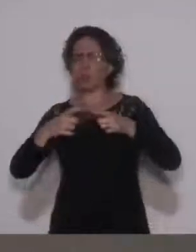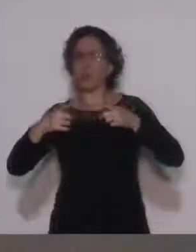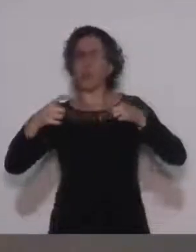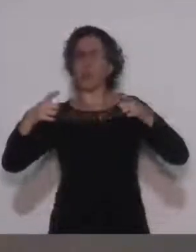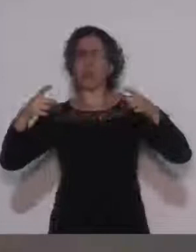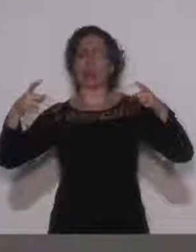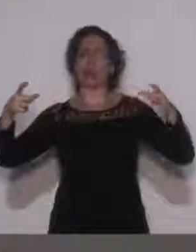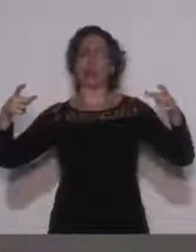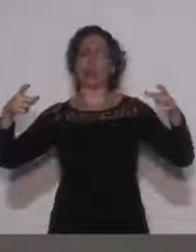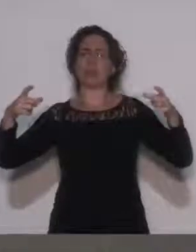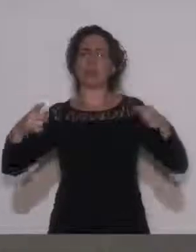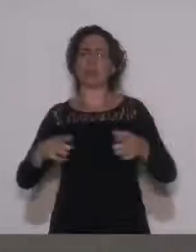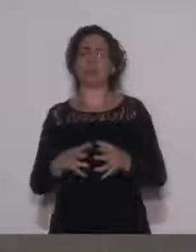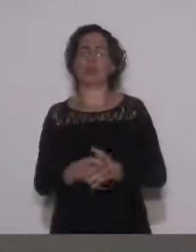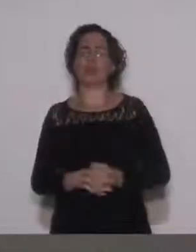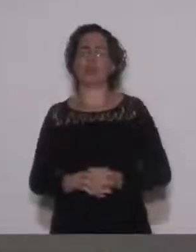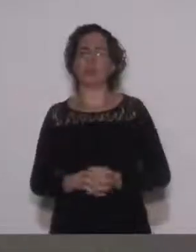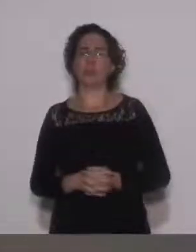reverter o aumento da violência.